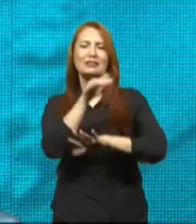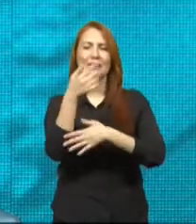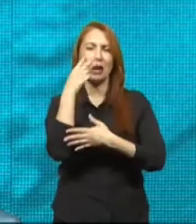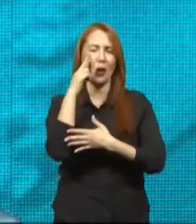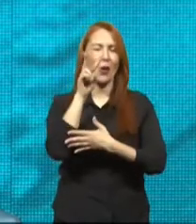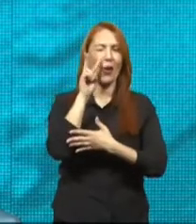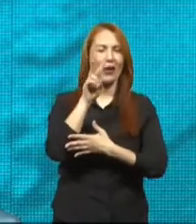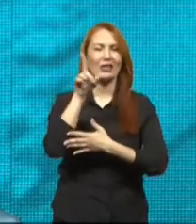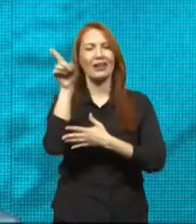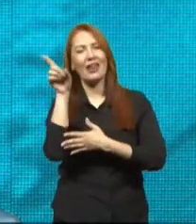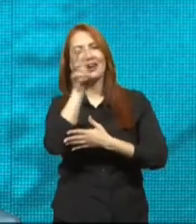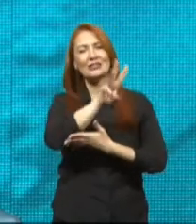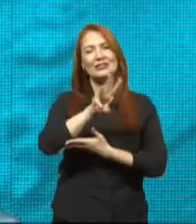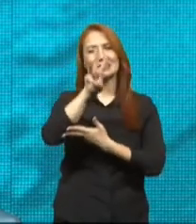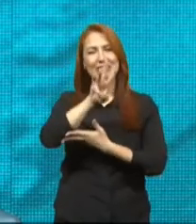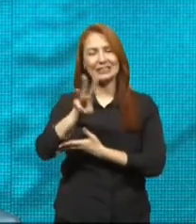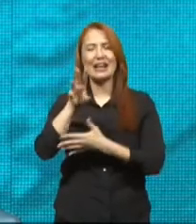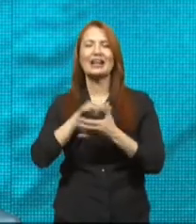conferida lá no nosso site